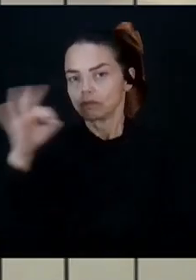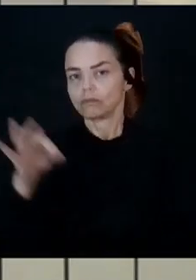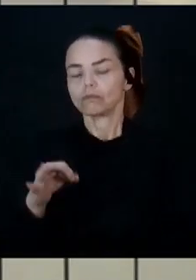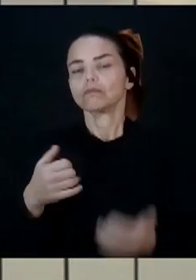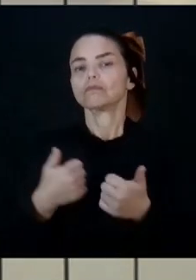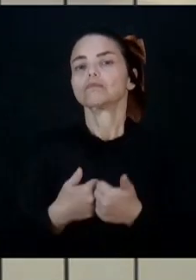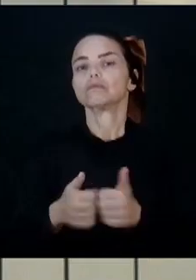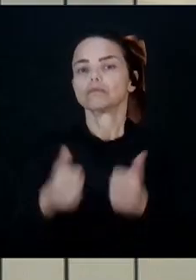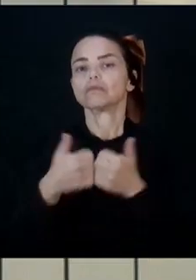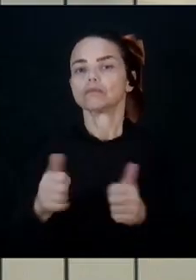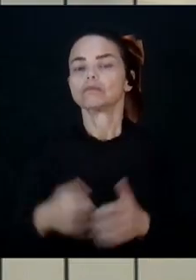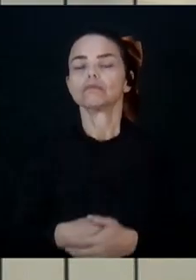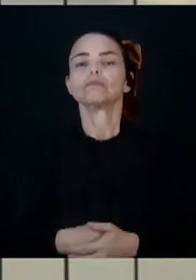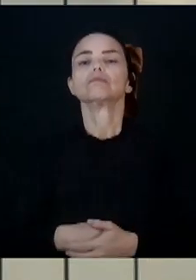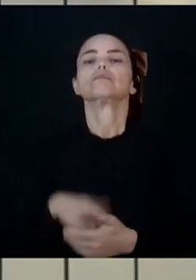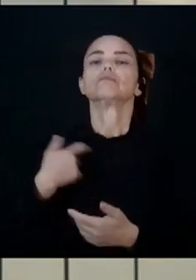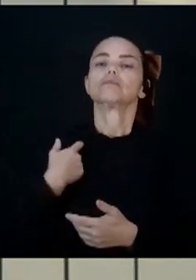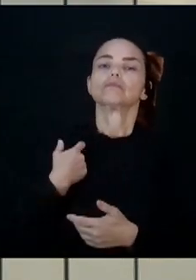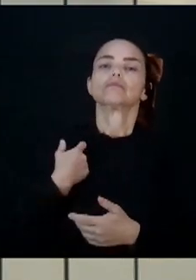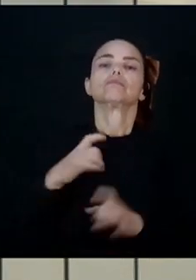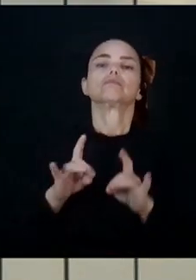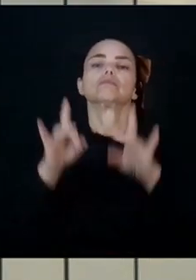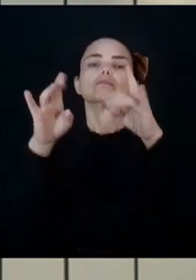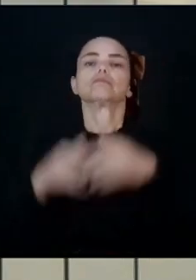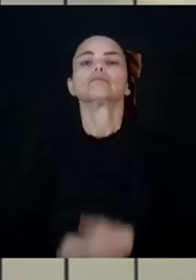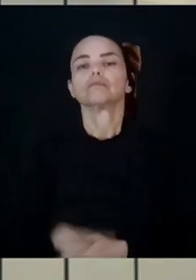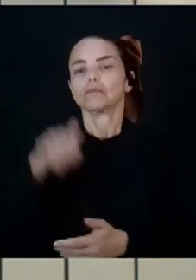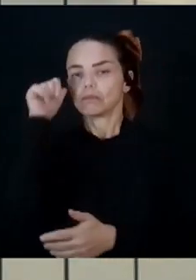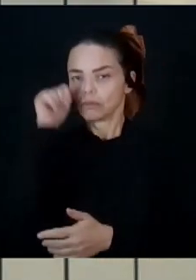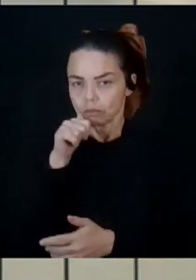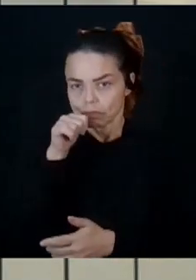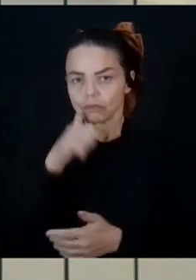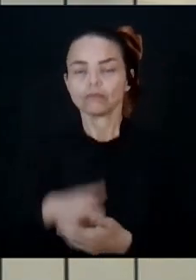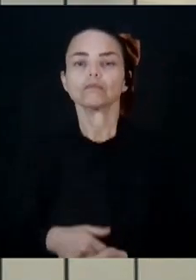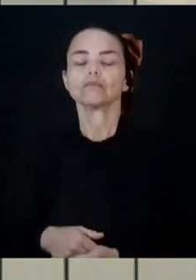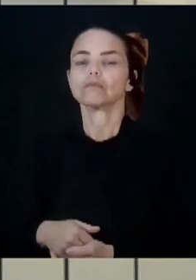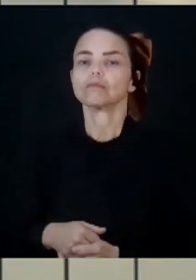transporte público exclusivamente para mulheres.